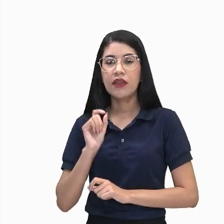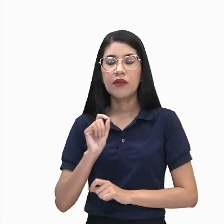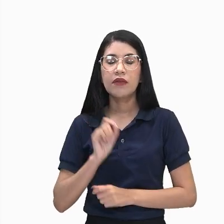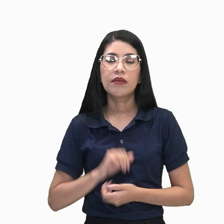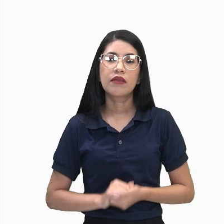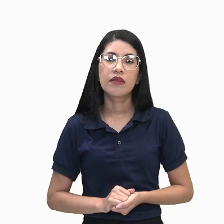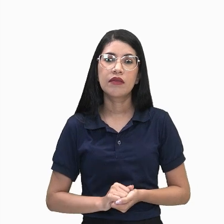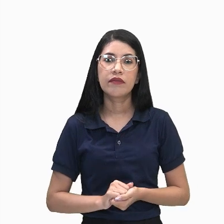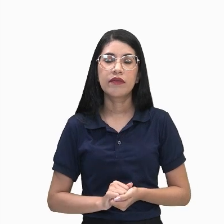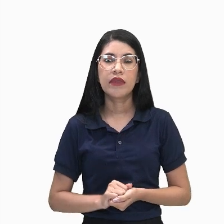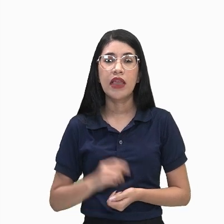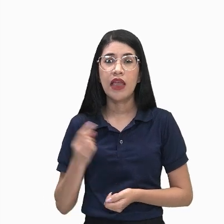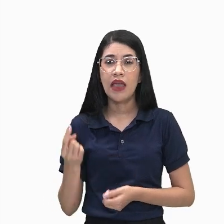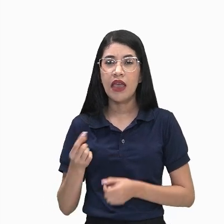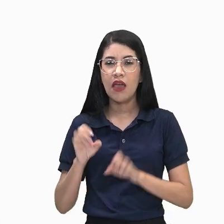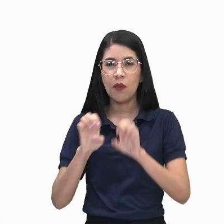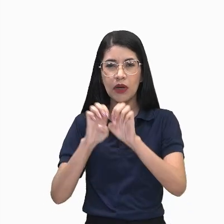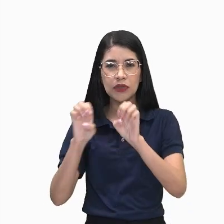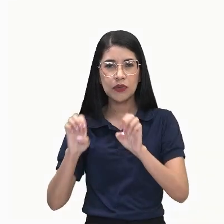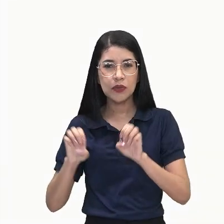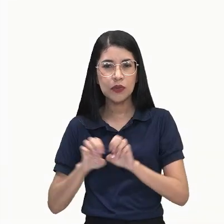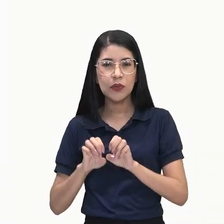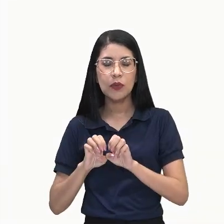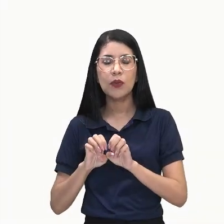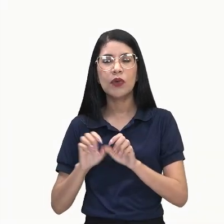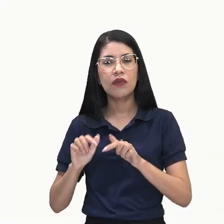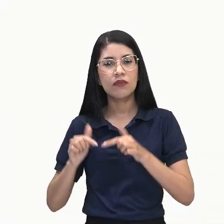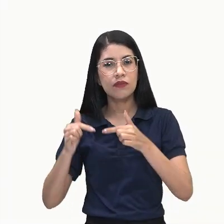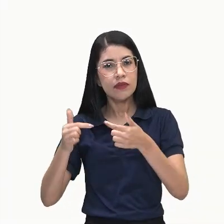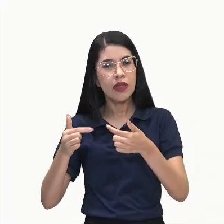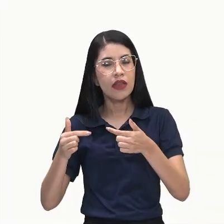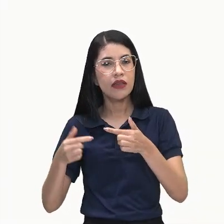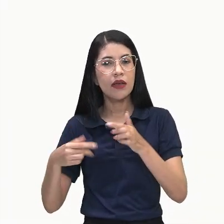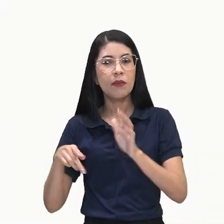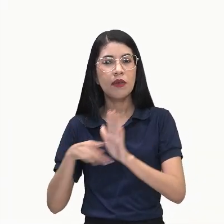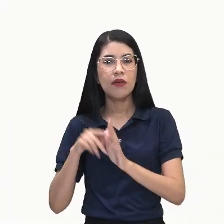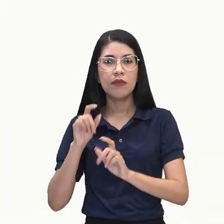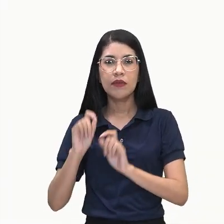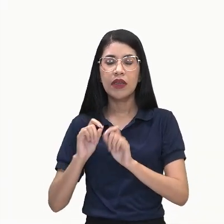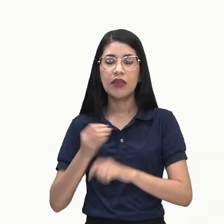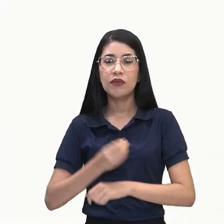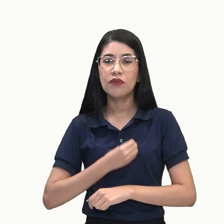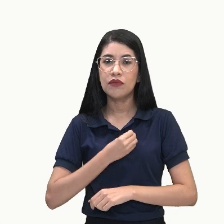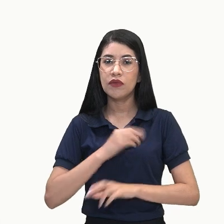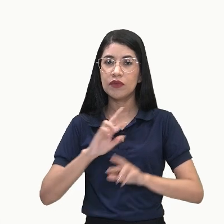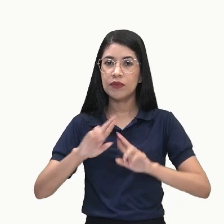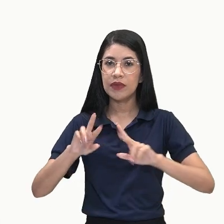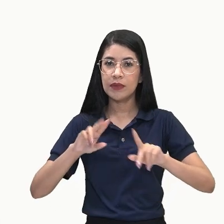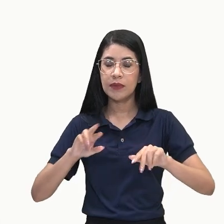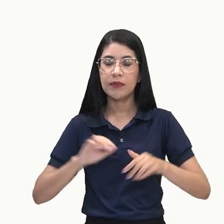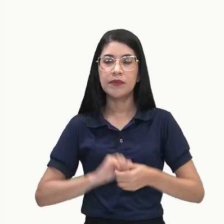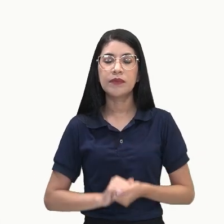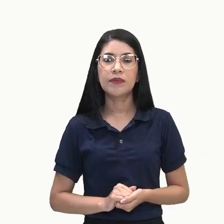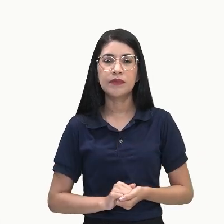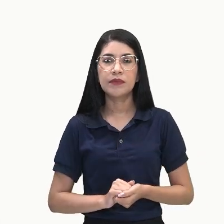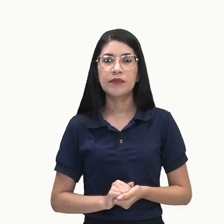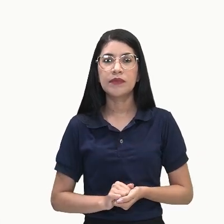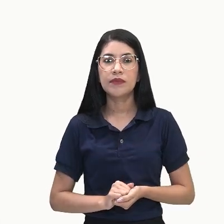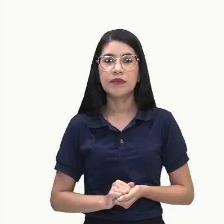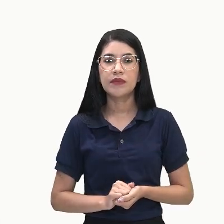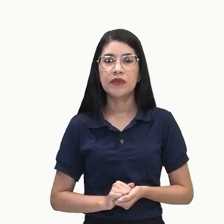a unidade estrutural e funcional dos seres vivos. Olha aqui de novo,